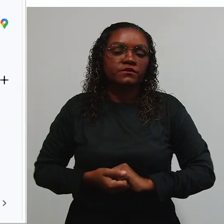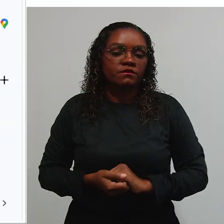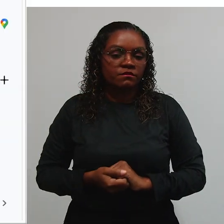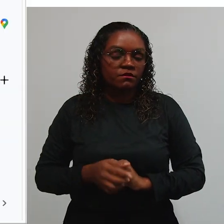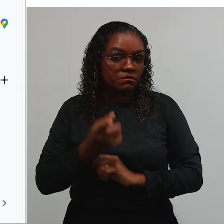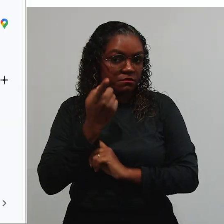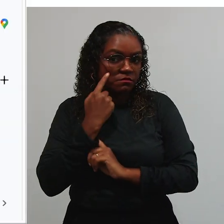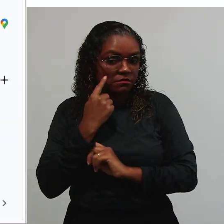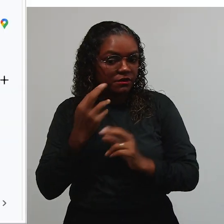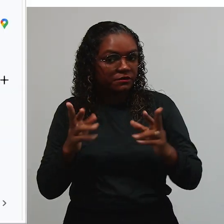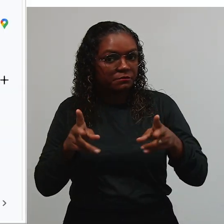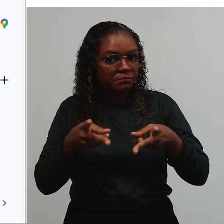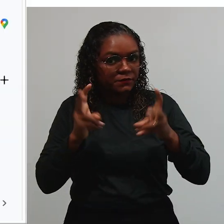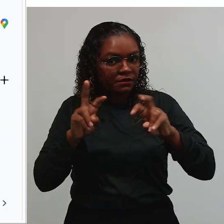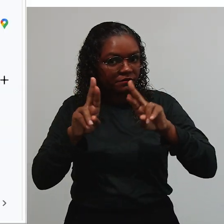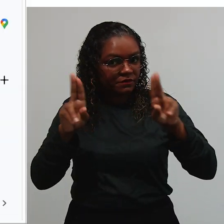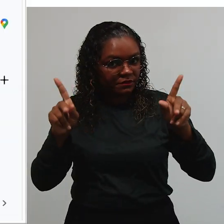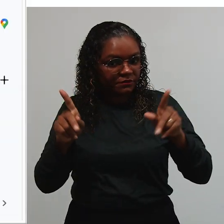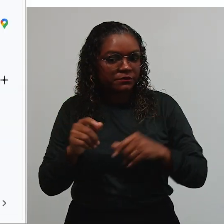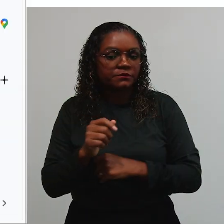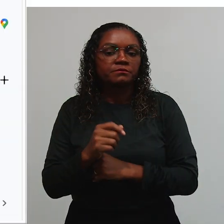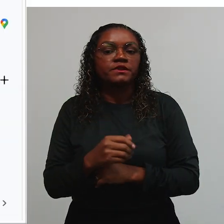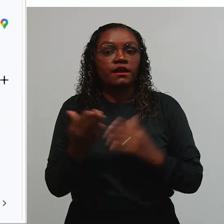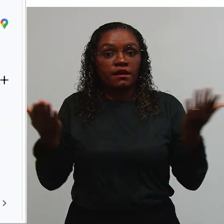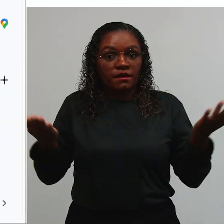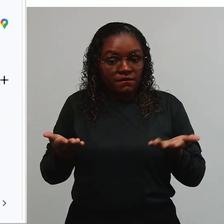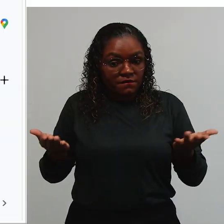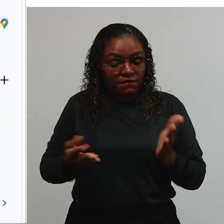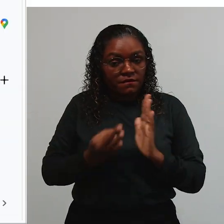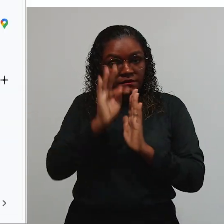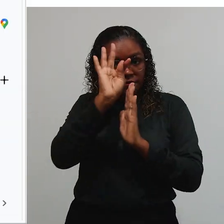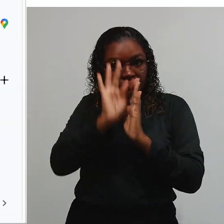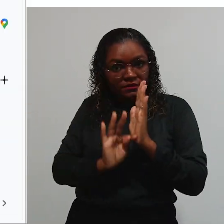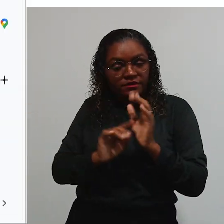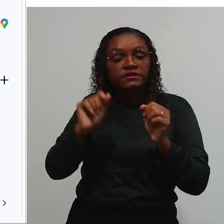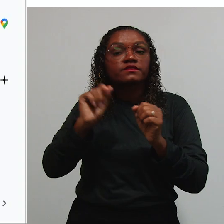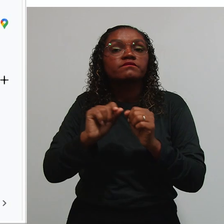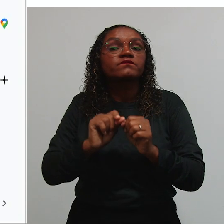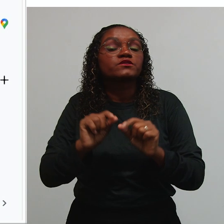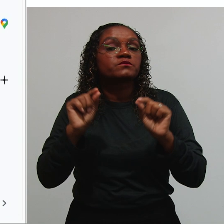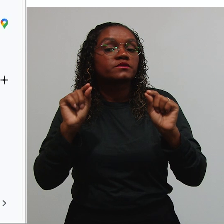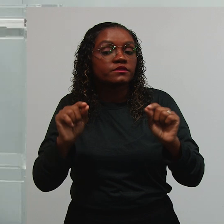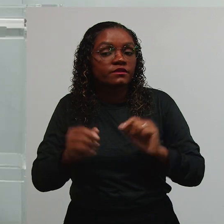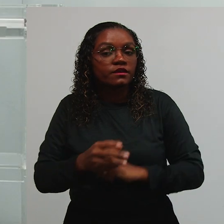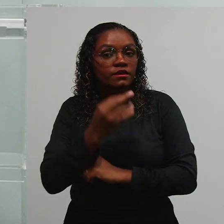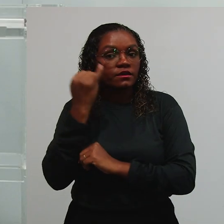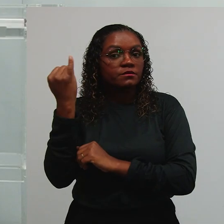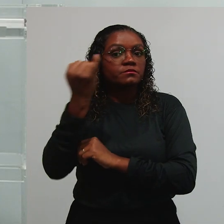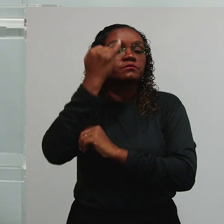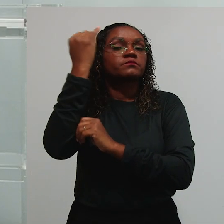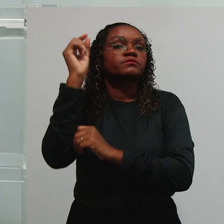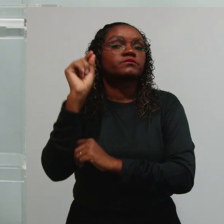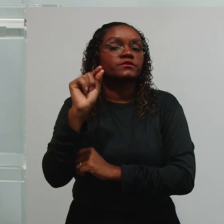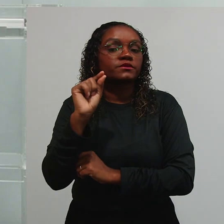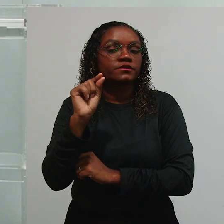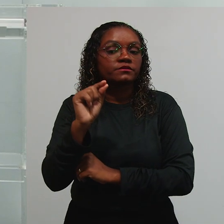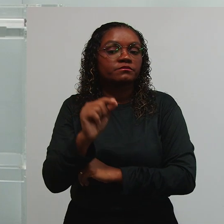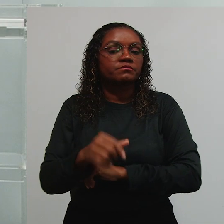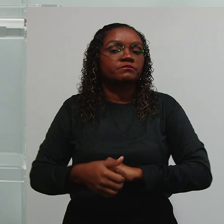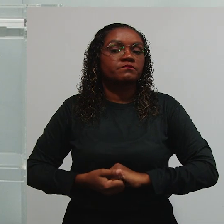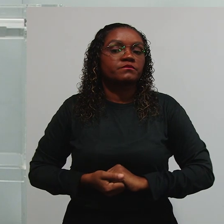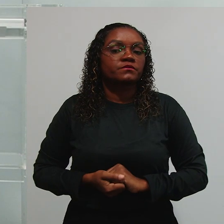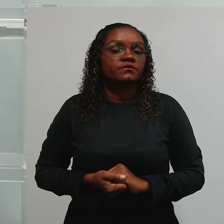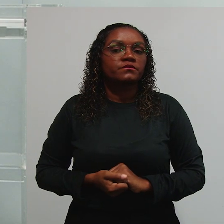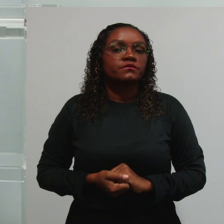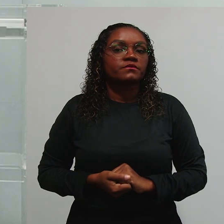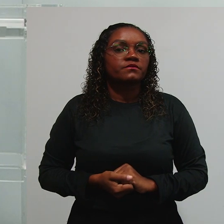uma diferença. Nessa parte do texto, o que acontece? Nessa parte do texto é importante o quê? Nessa parte do